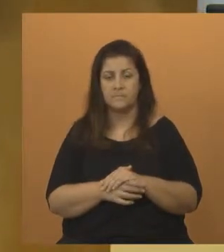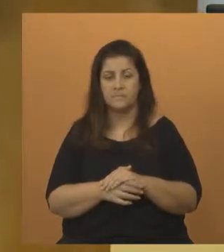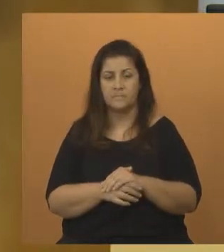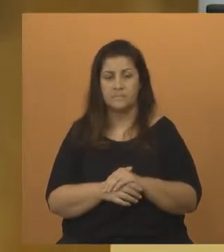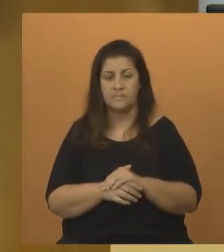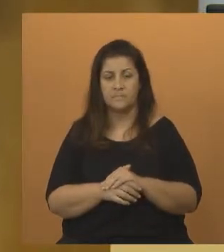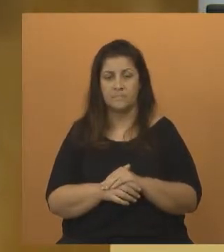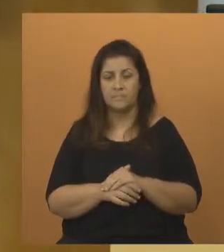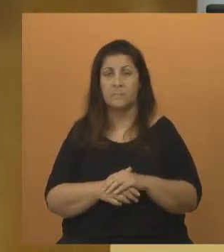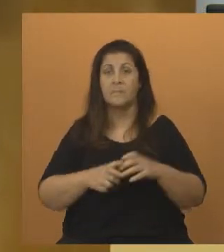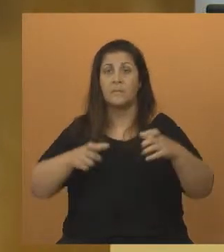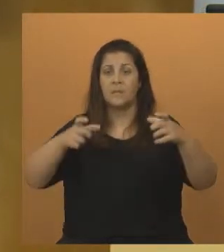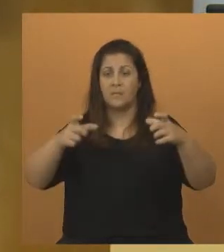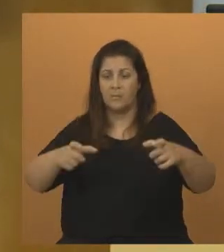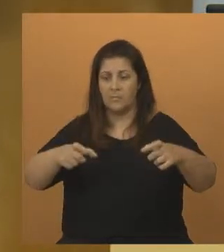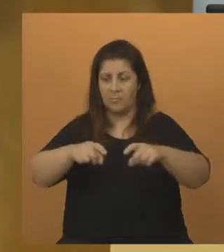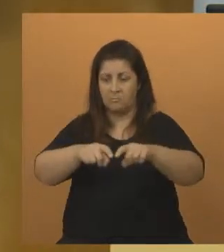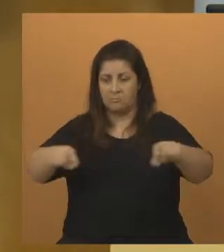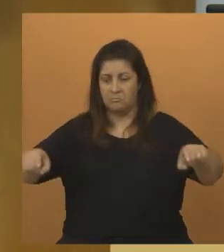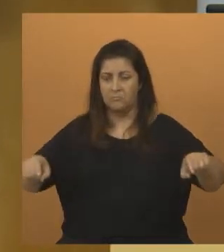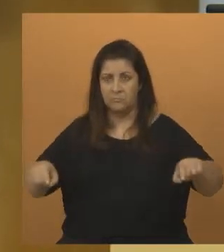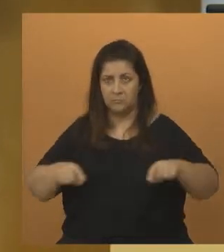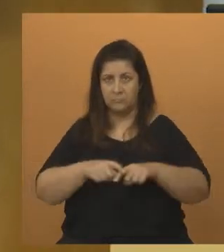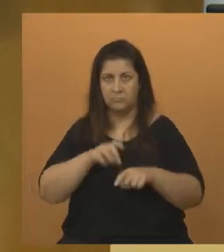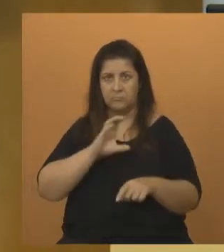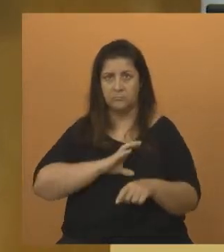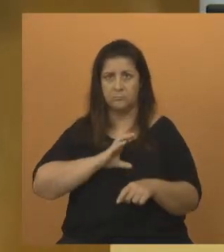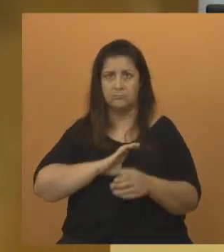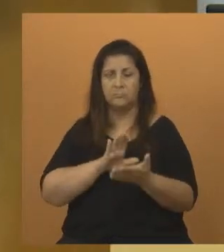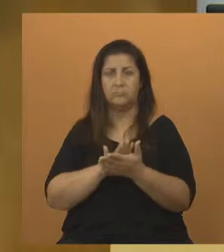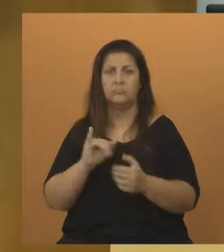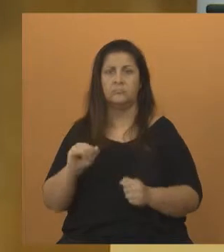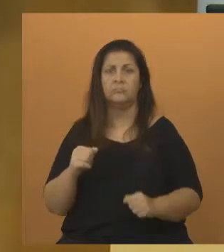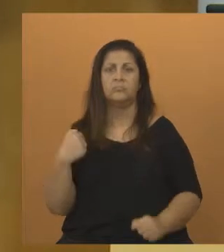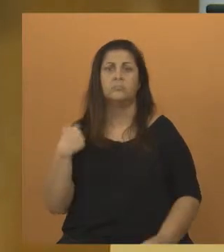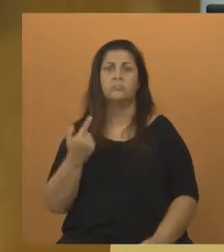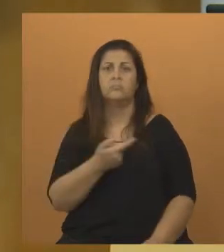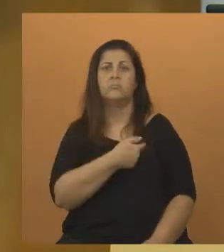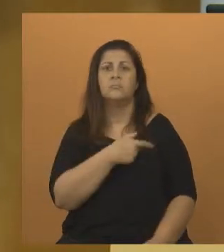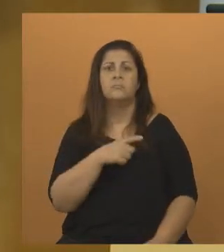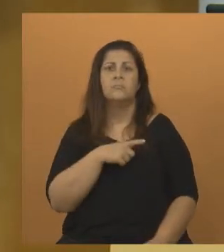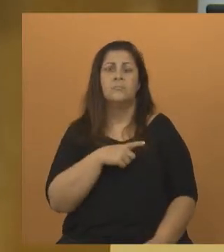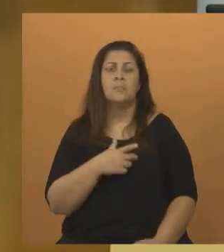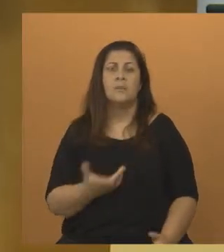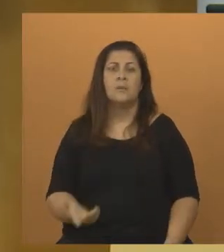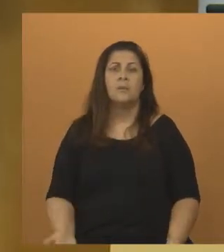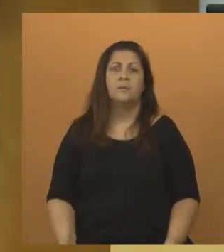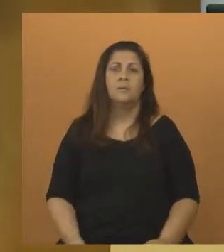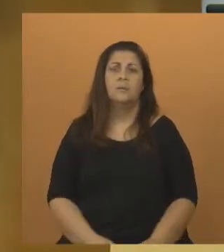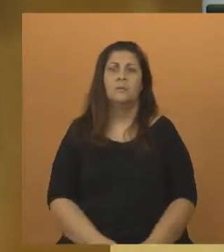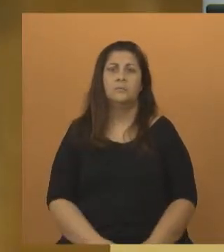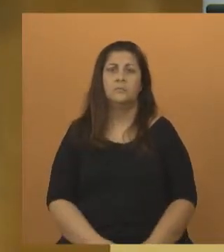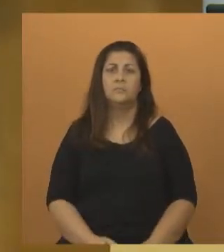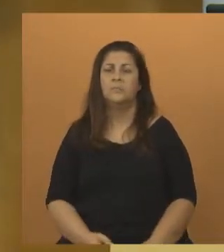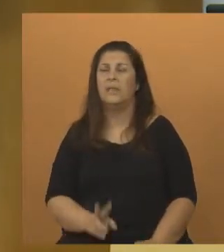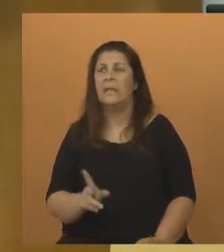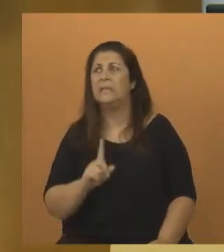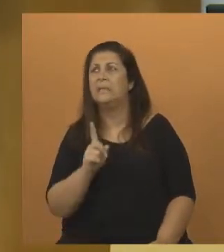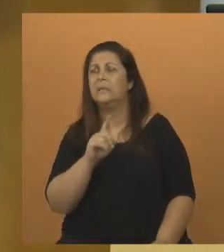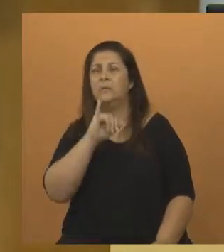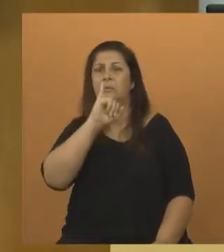Os campos da cidade de Jacareí, nós temos, nós também não vamos pegar